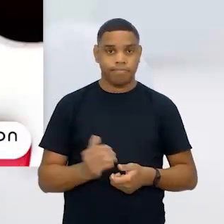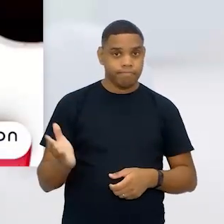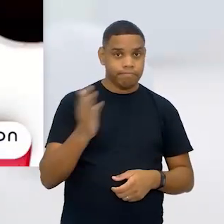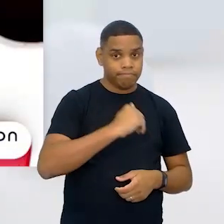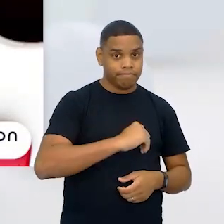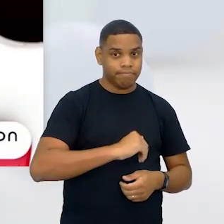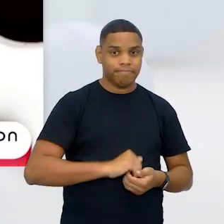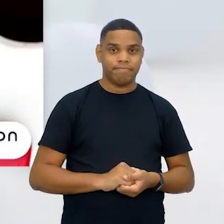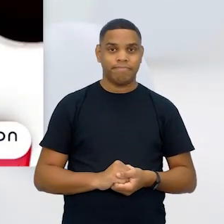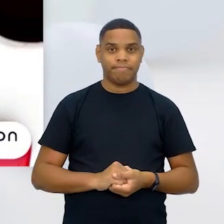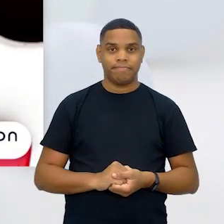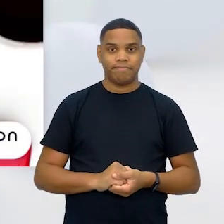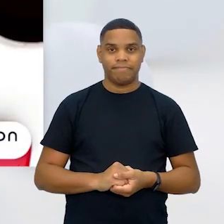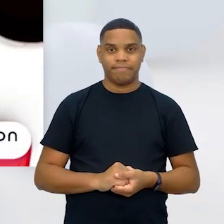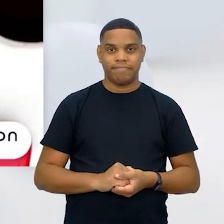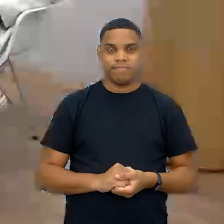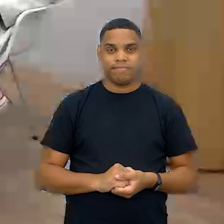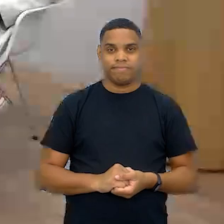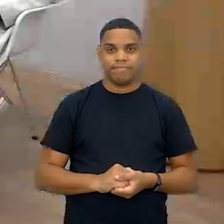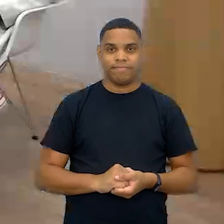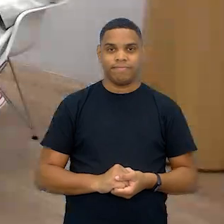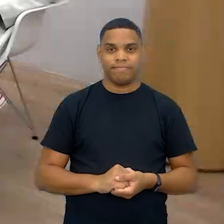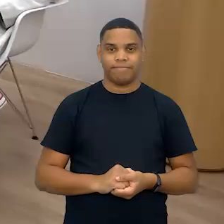Vamos lá?